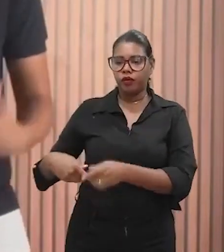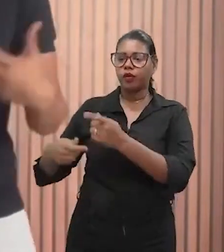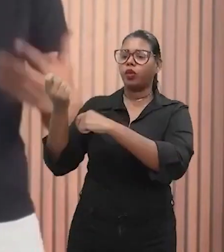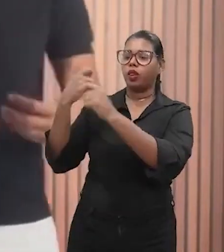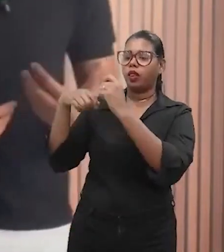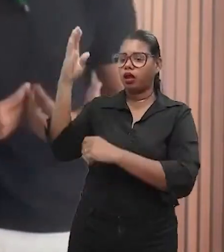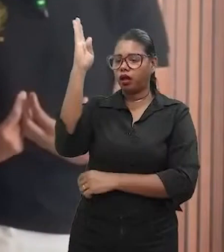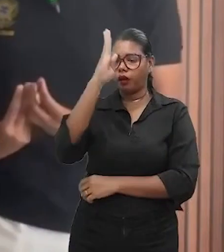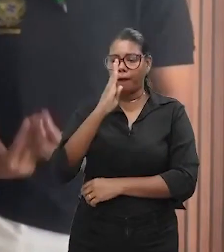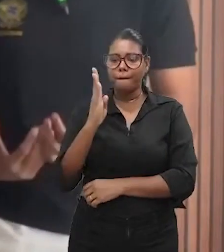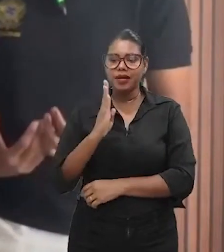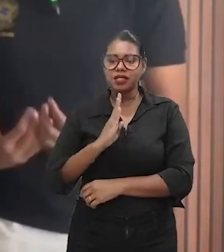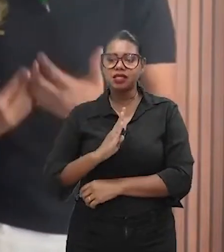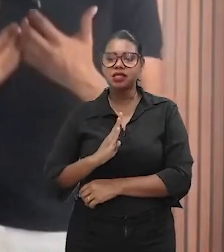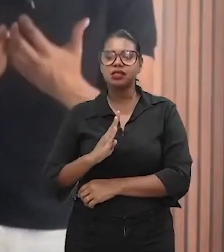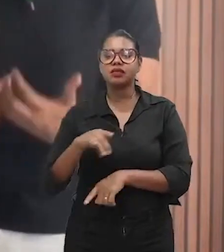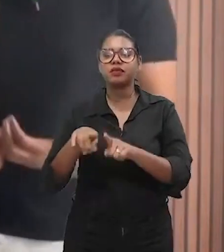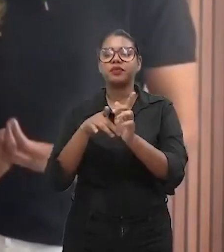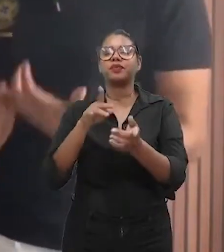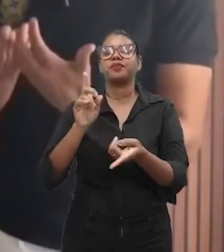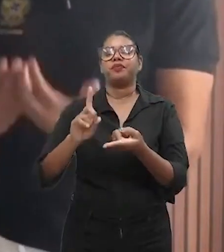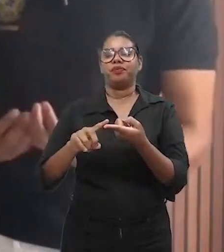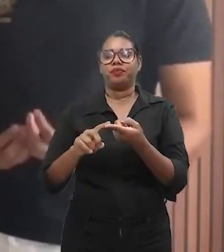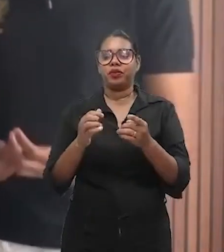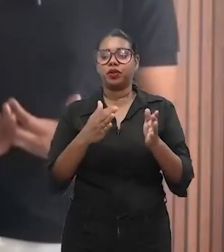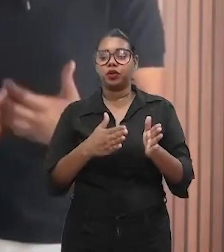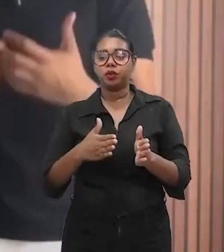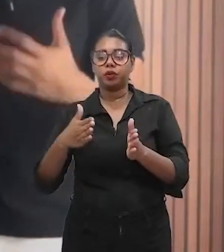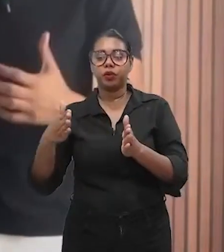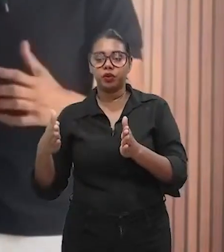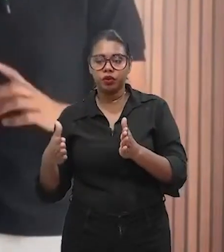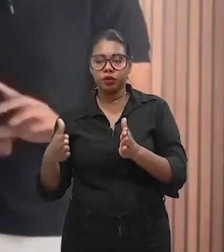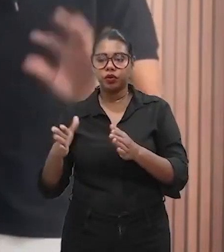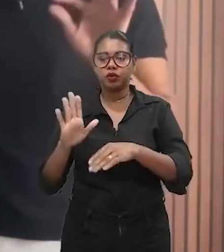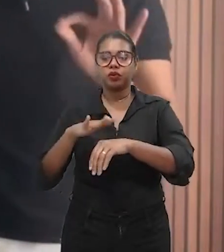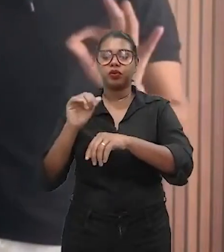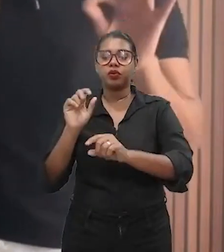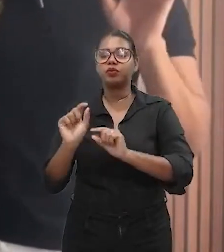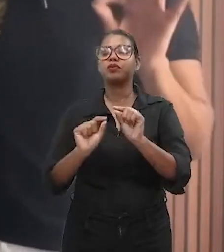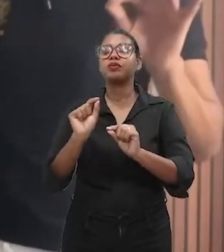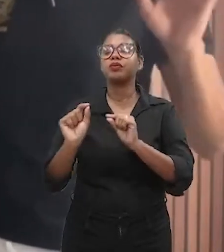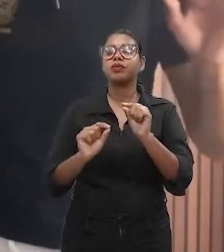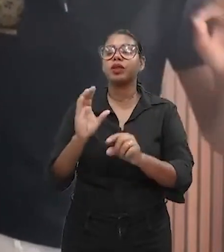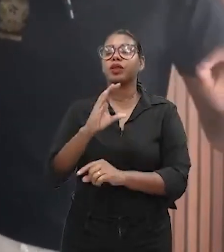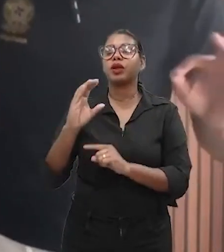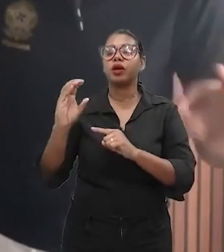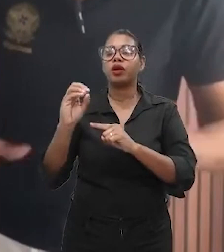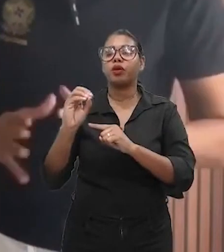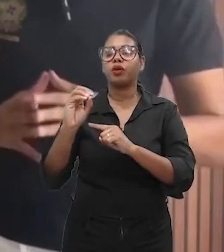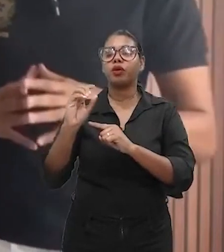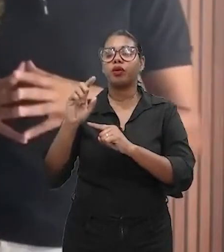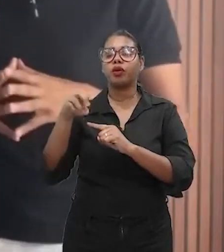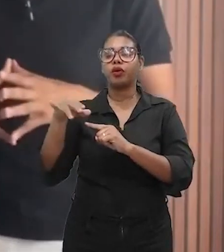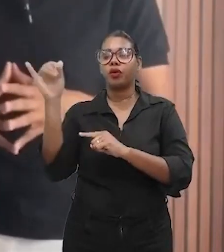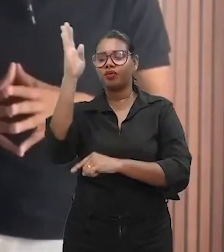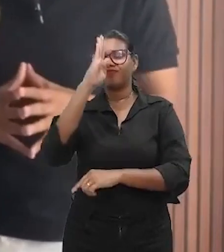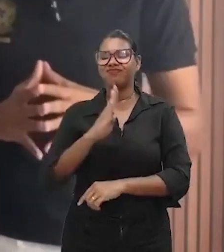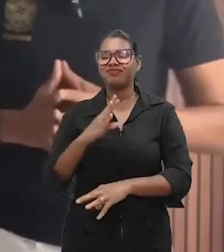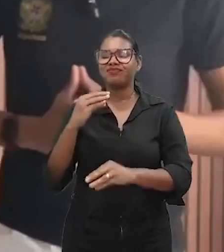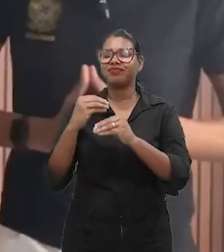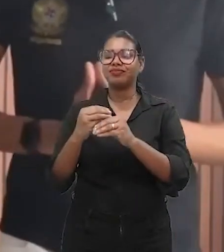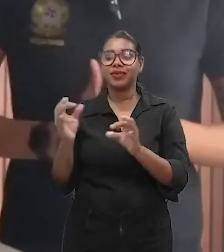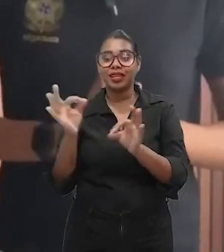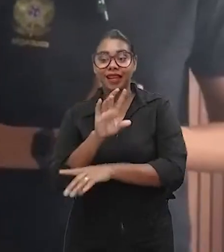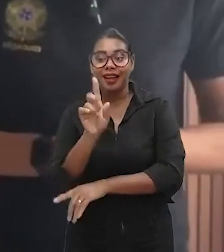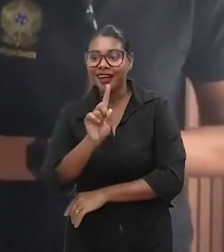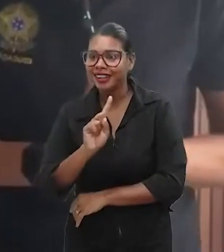administrativamente o Brasil, administraram o Brasil no período em que nós vamos chamar de período colonial brasileiro. Mas não acaba